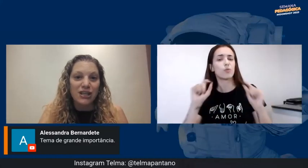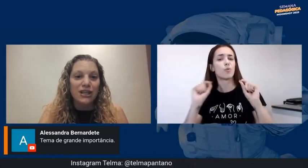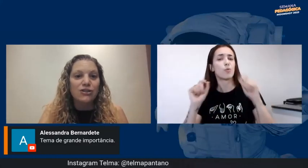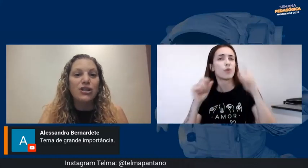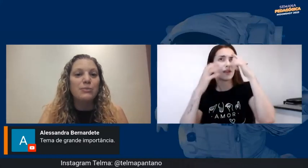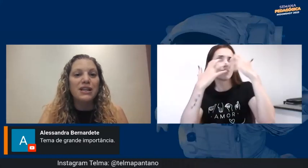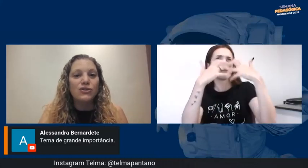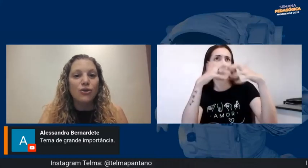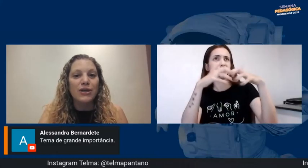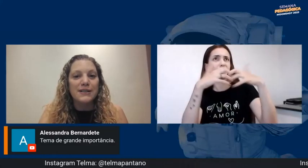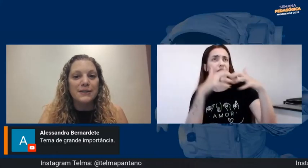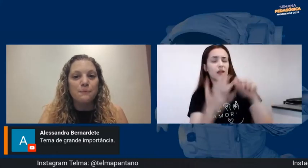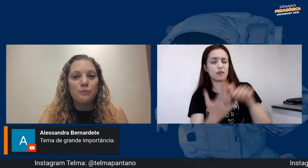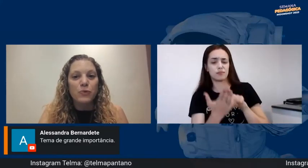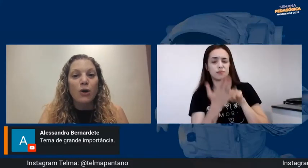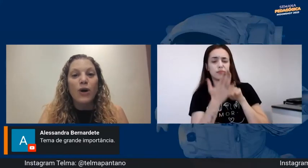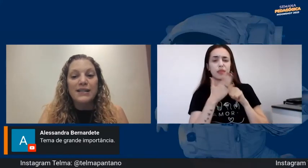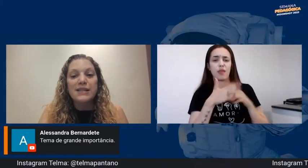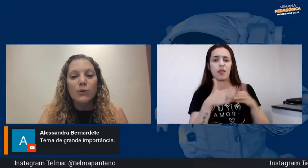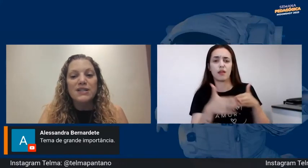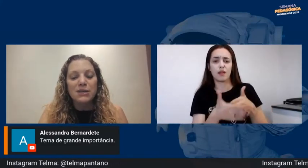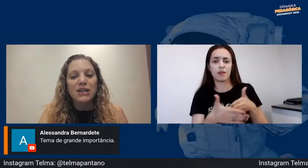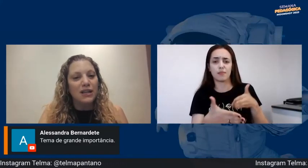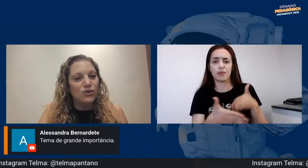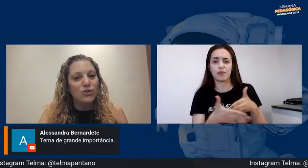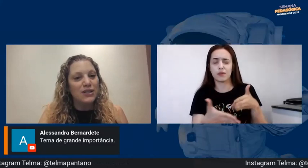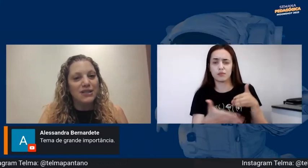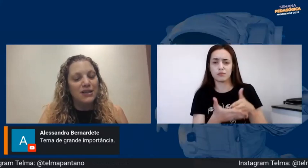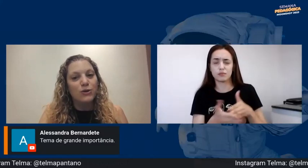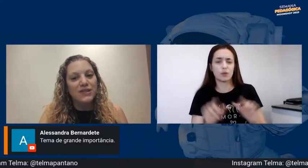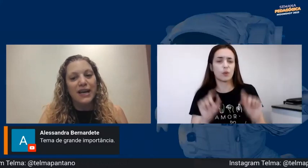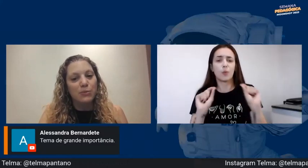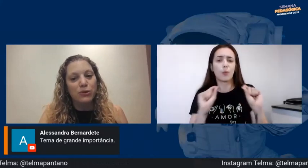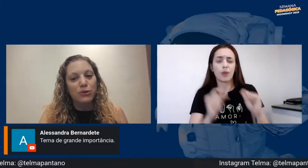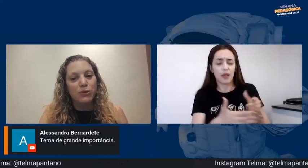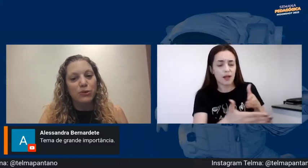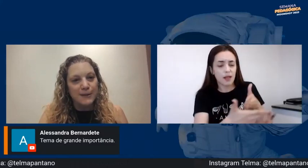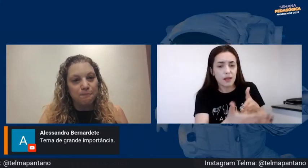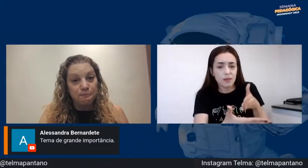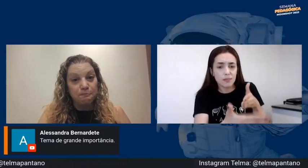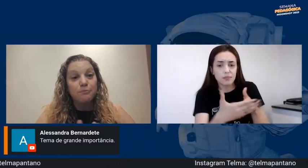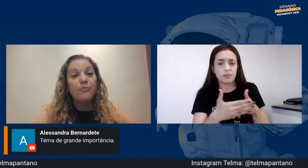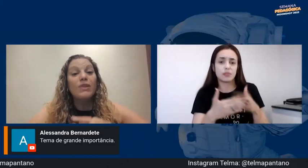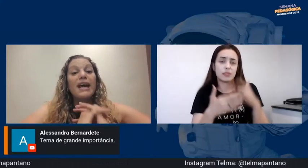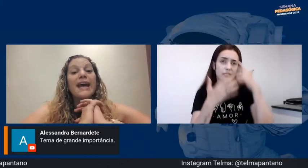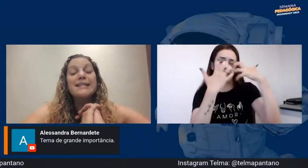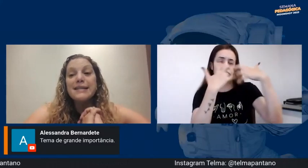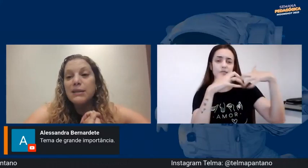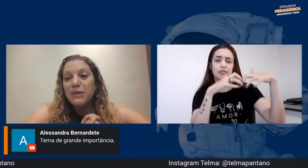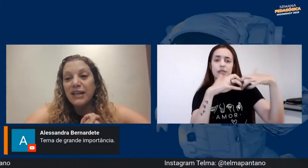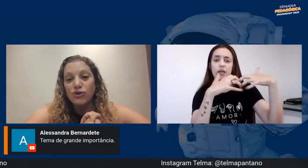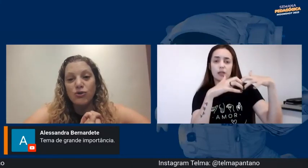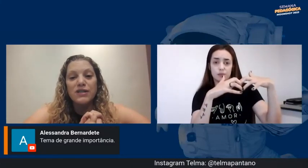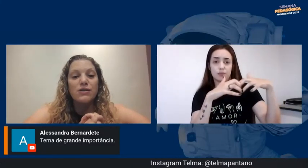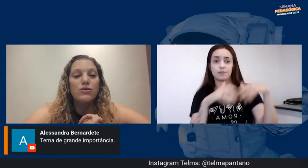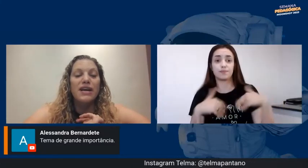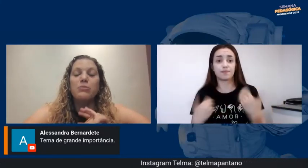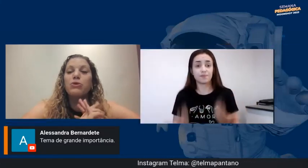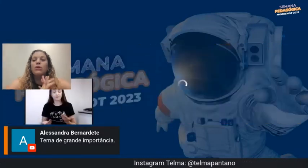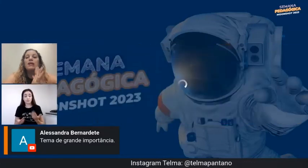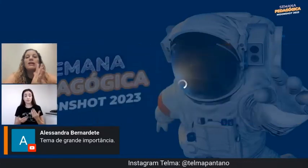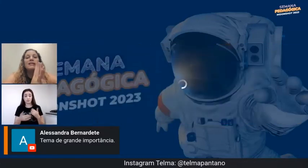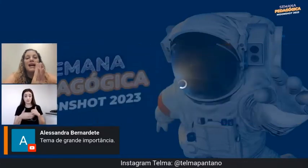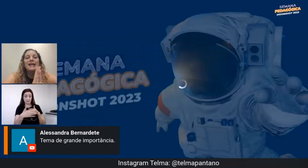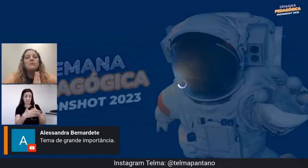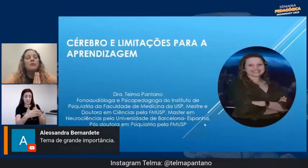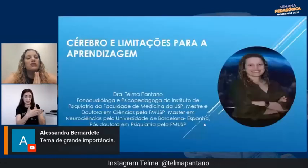a gente de limitações. Quais são as limitações que o cérebro traz? Essas limitações que o